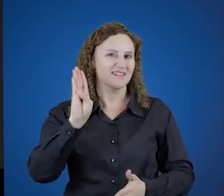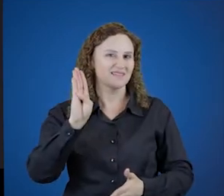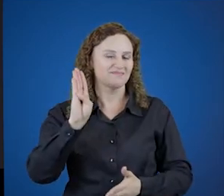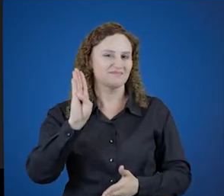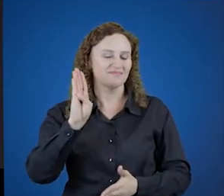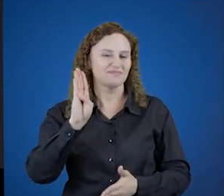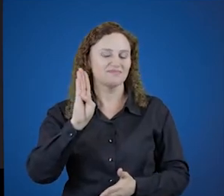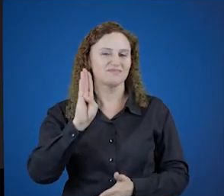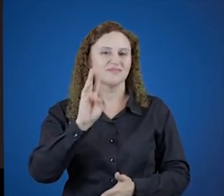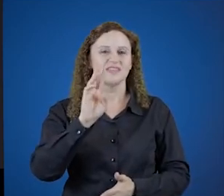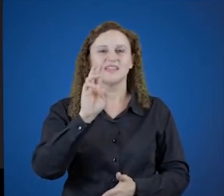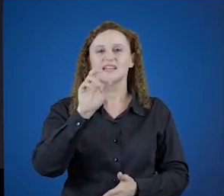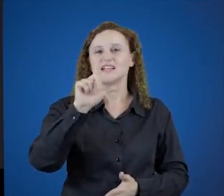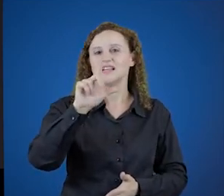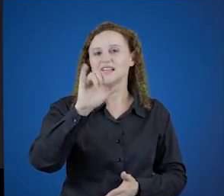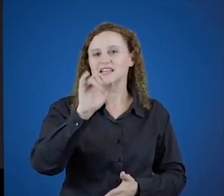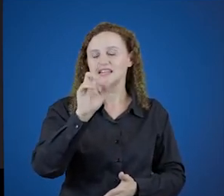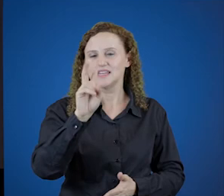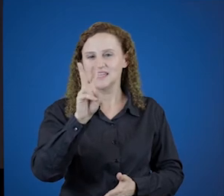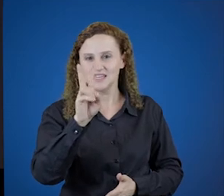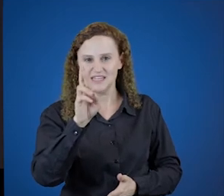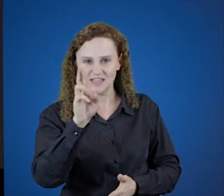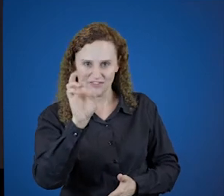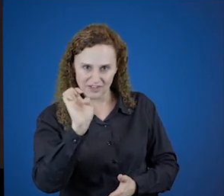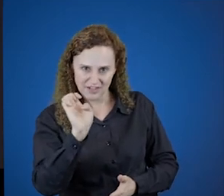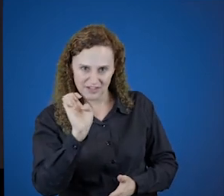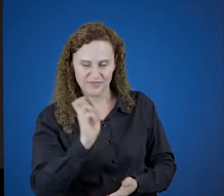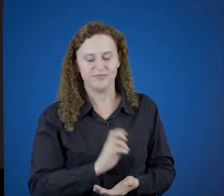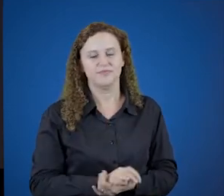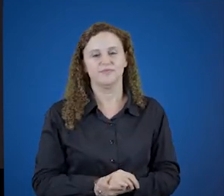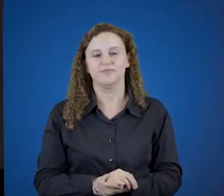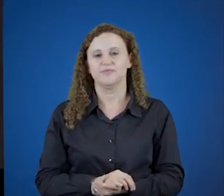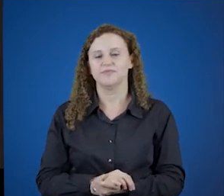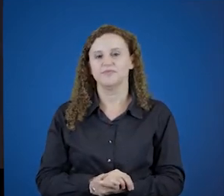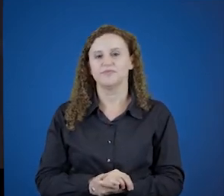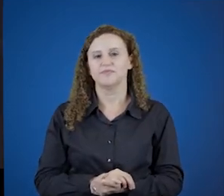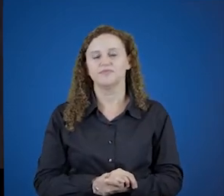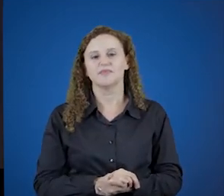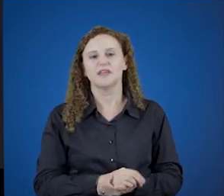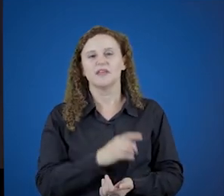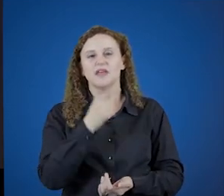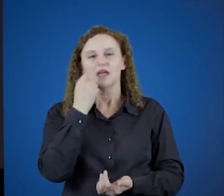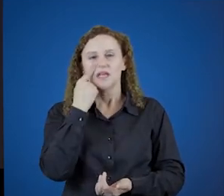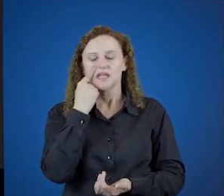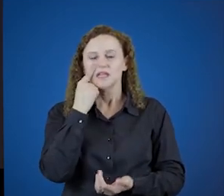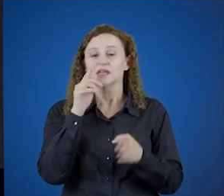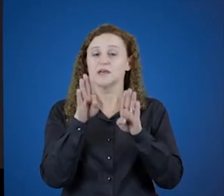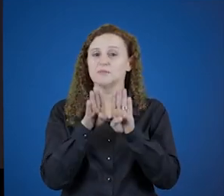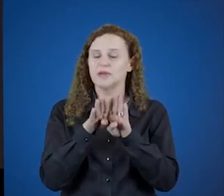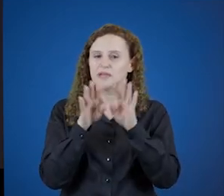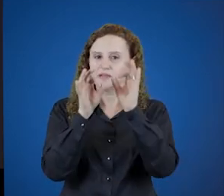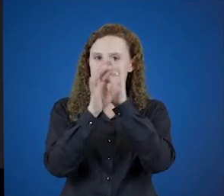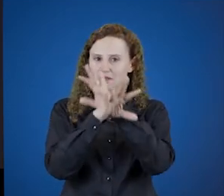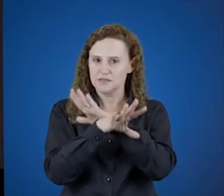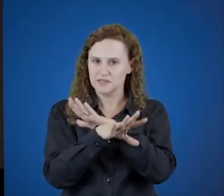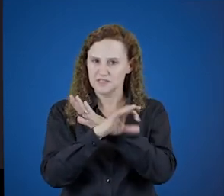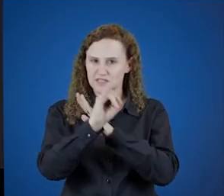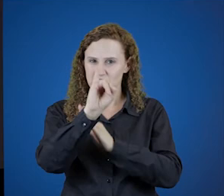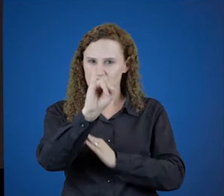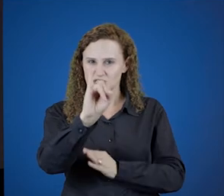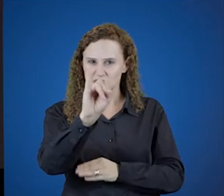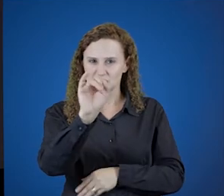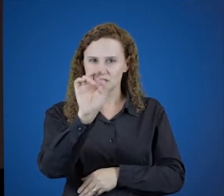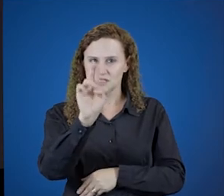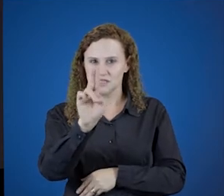diferente de libere a tensão os nomes próprios terminados em IOS